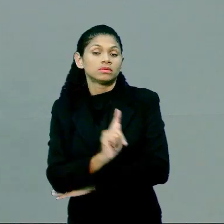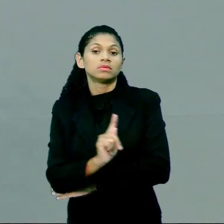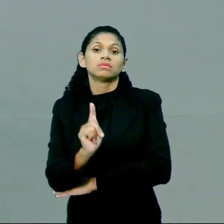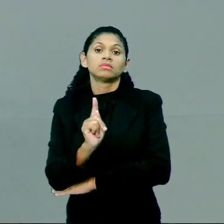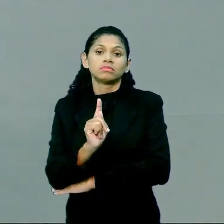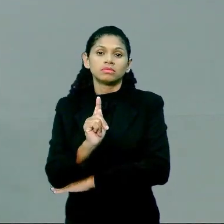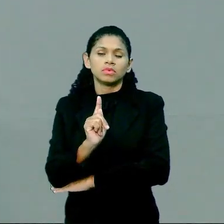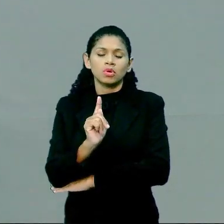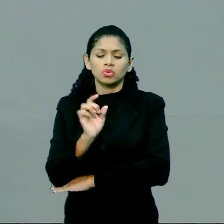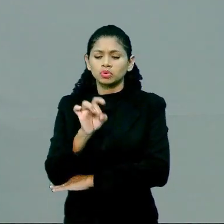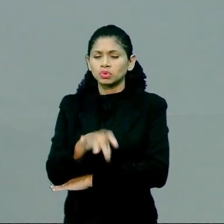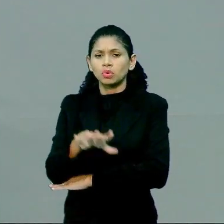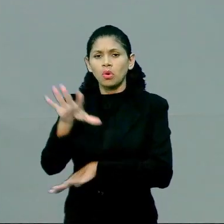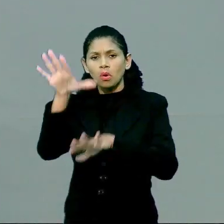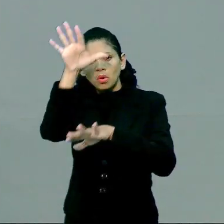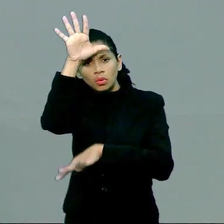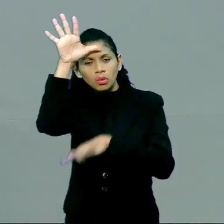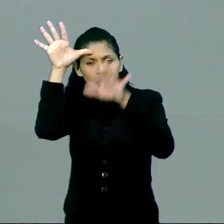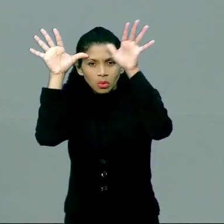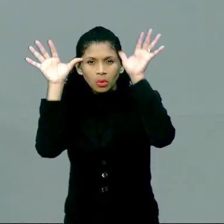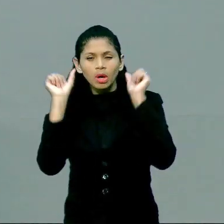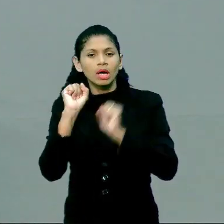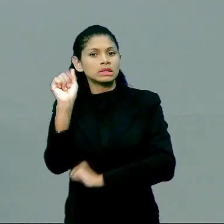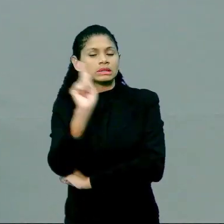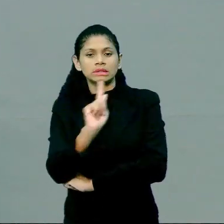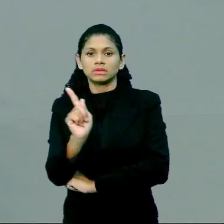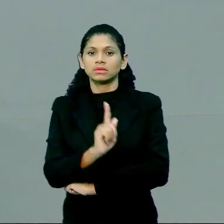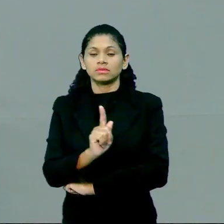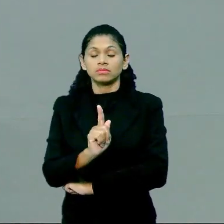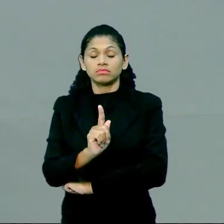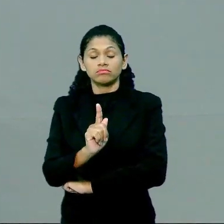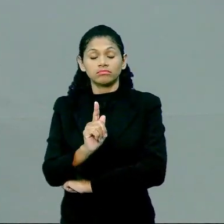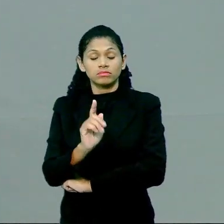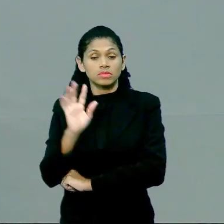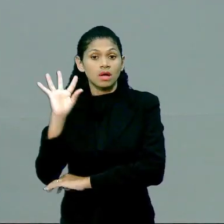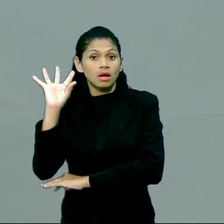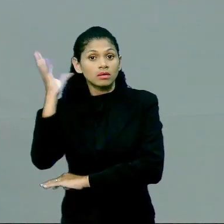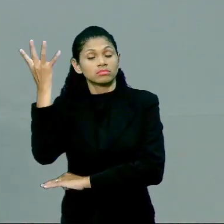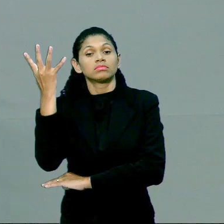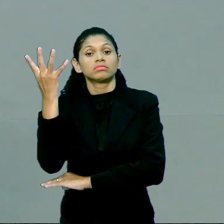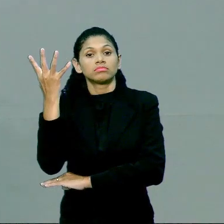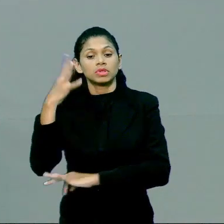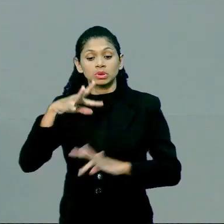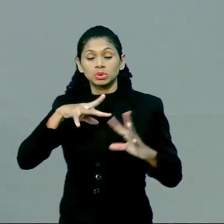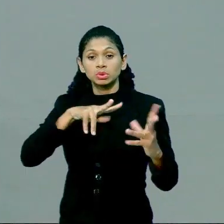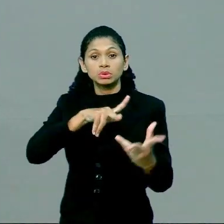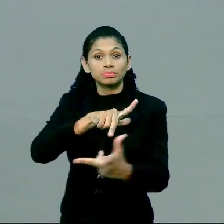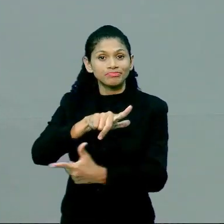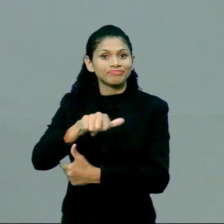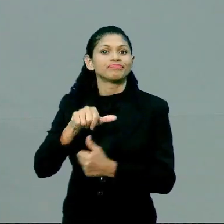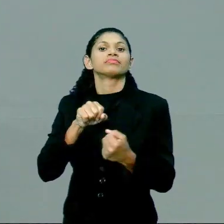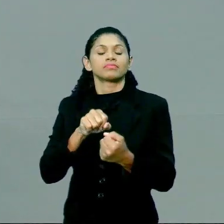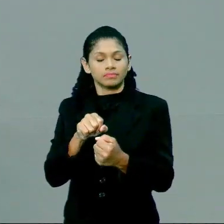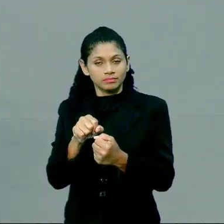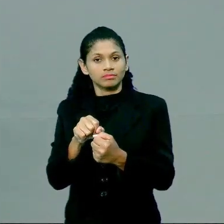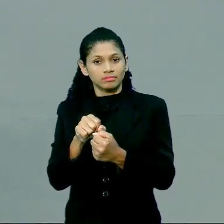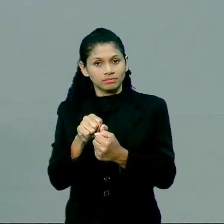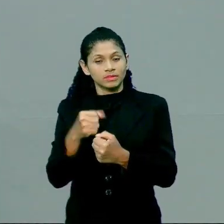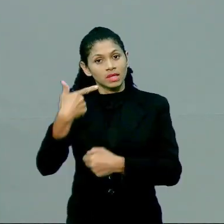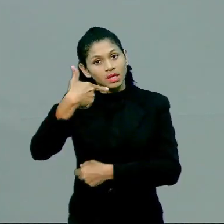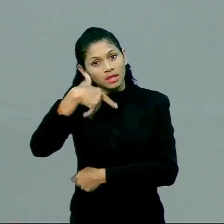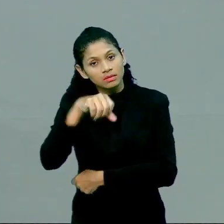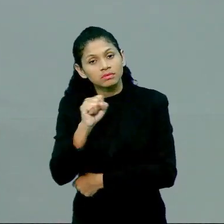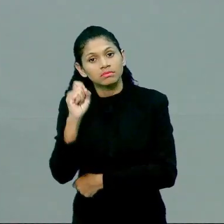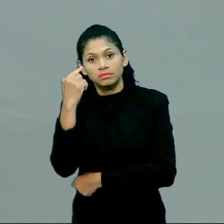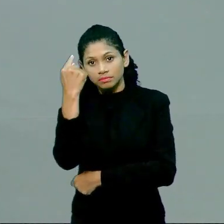as nossas expressões Tá mas acontece no mundo inteiro e na língua espanhola não é diferente Nós temos